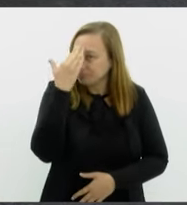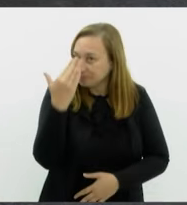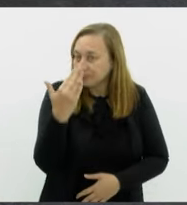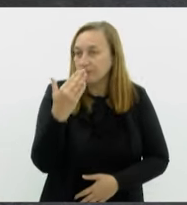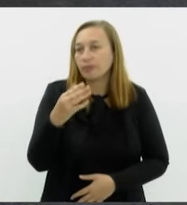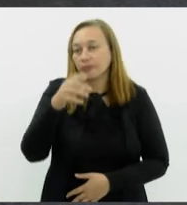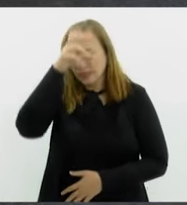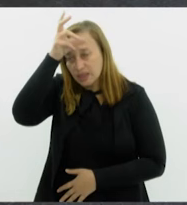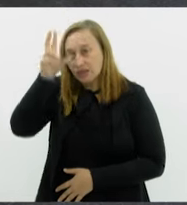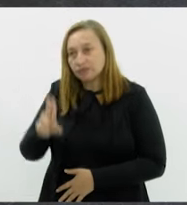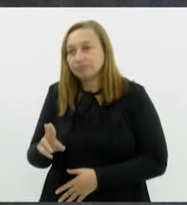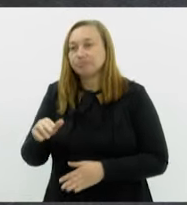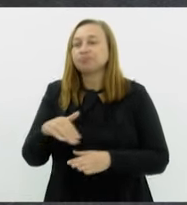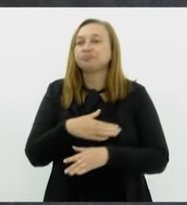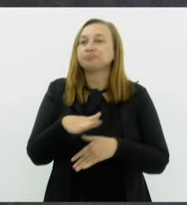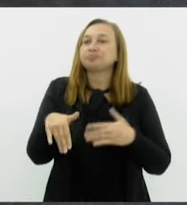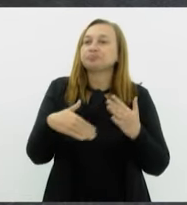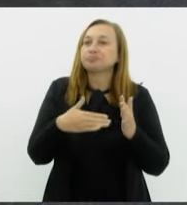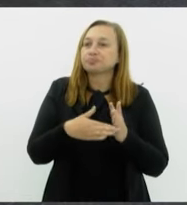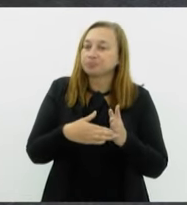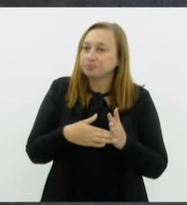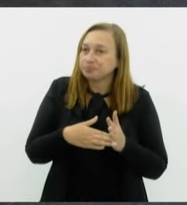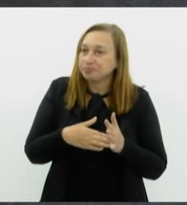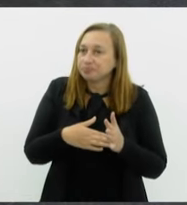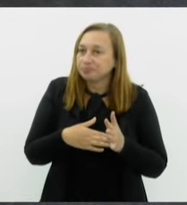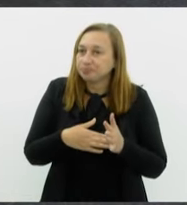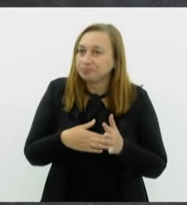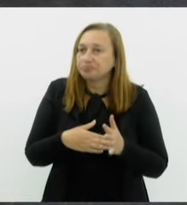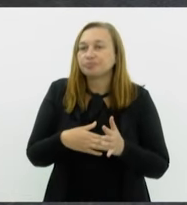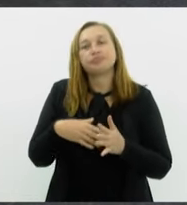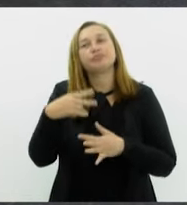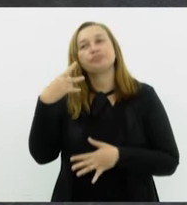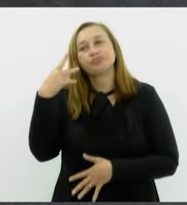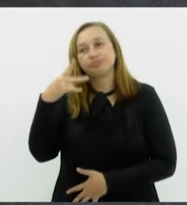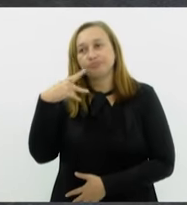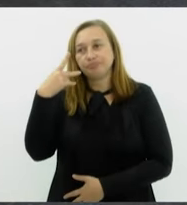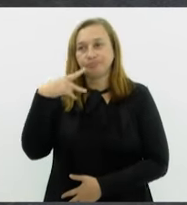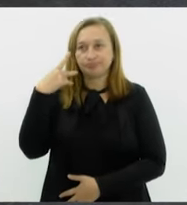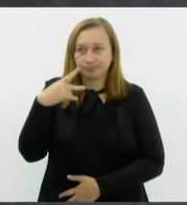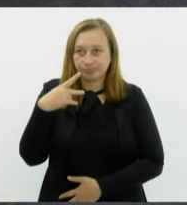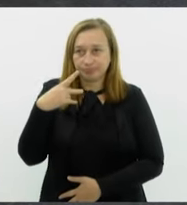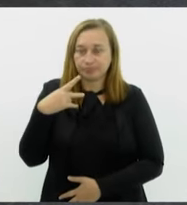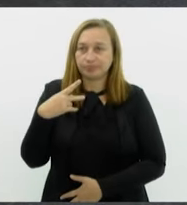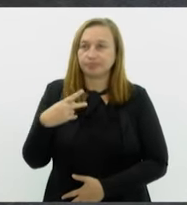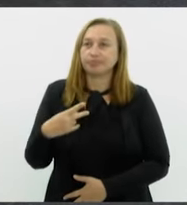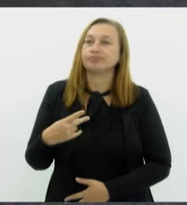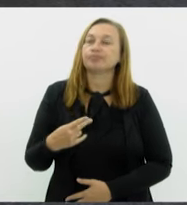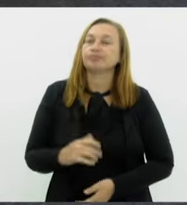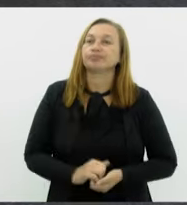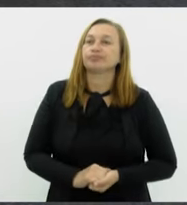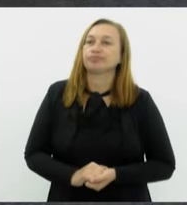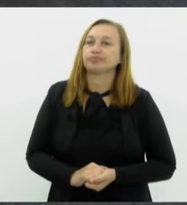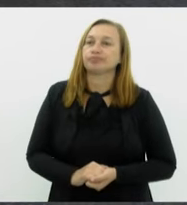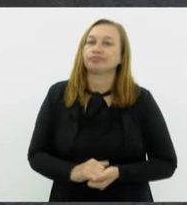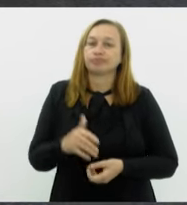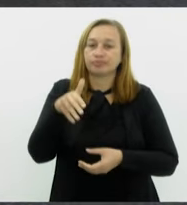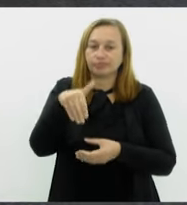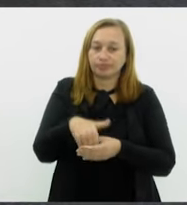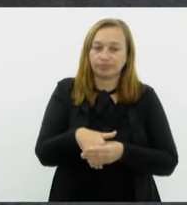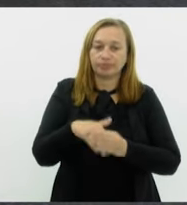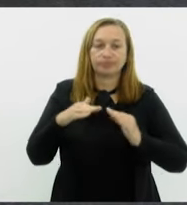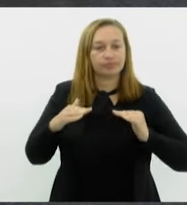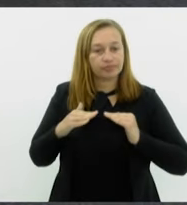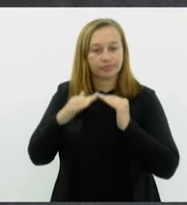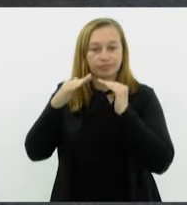tia Ju, a todos os parlamentares, membros aqui desta casa, que votaram a